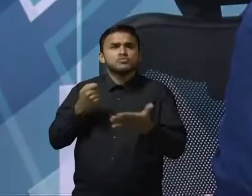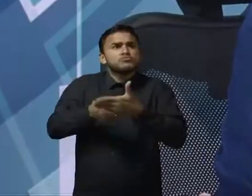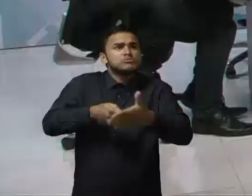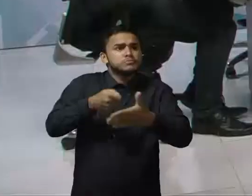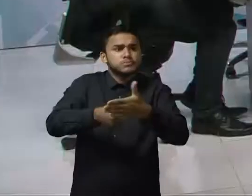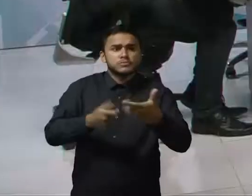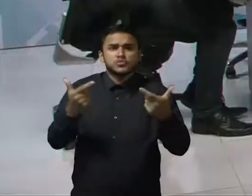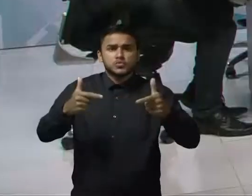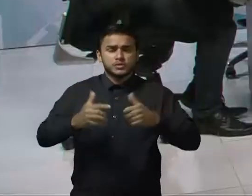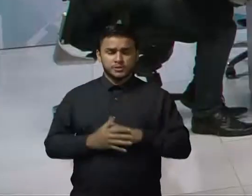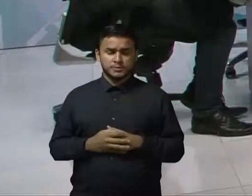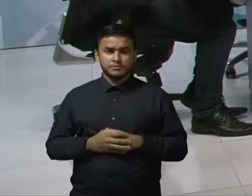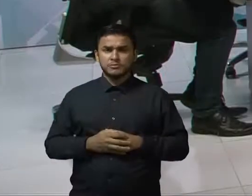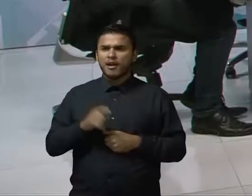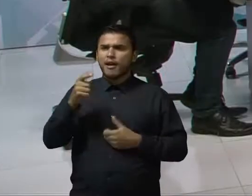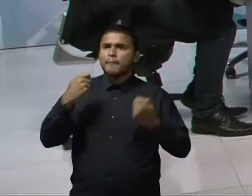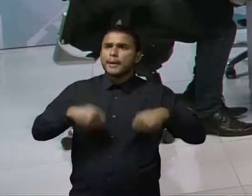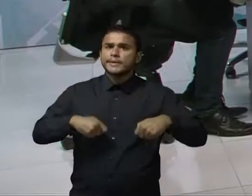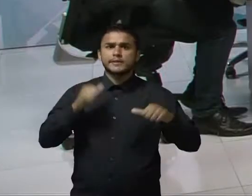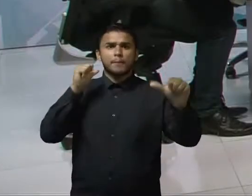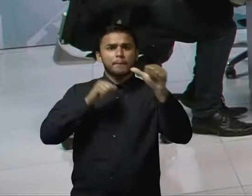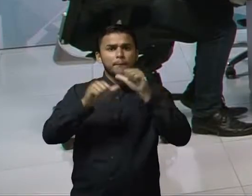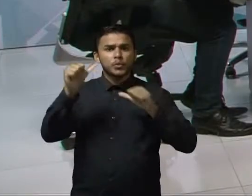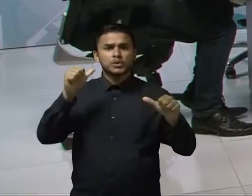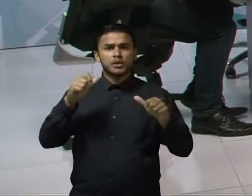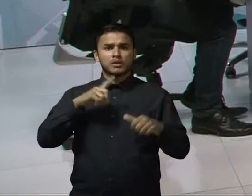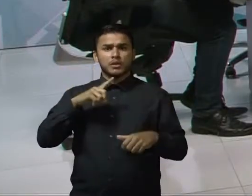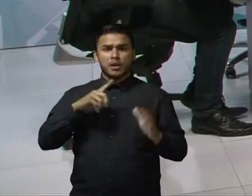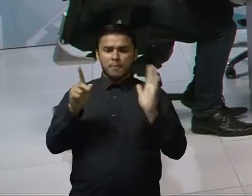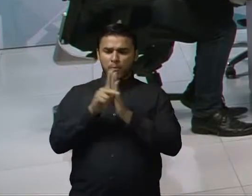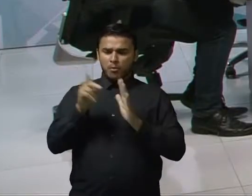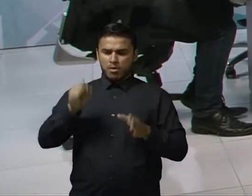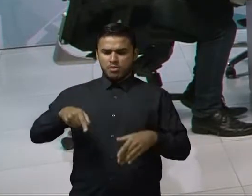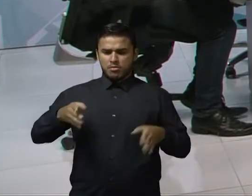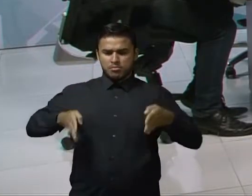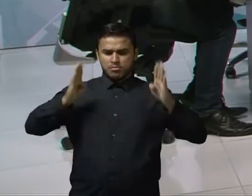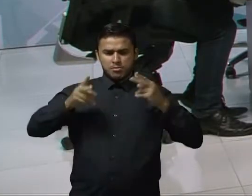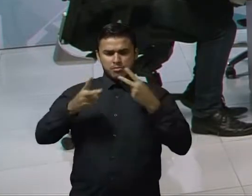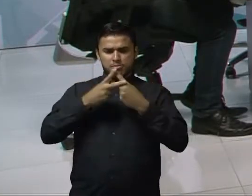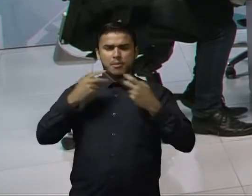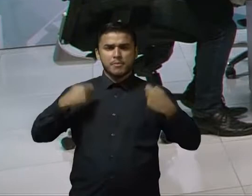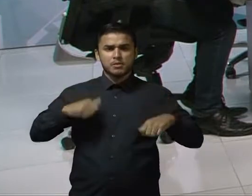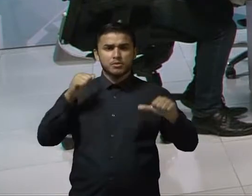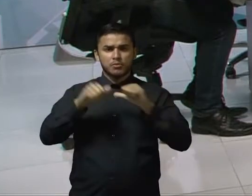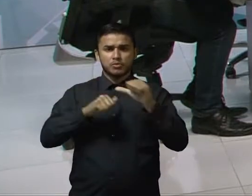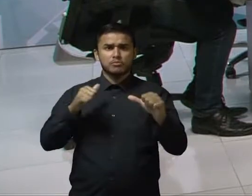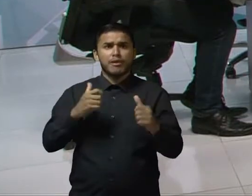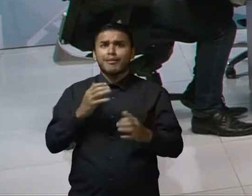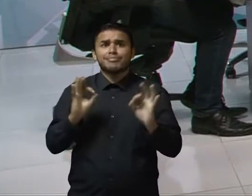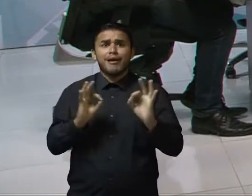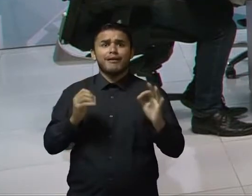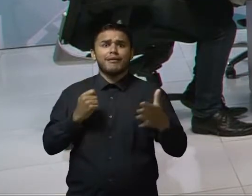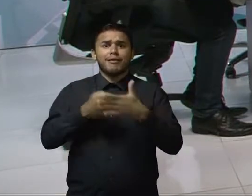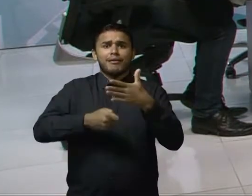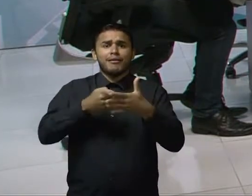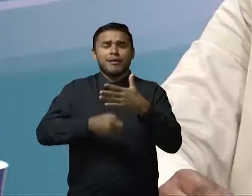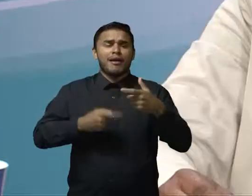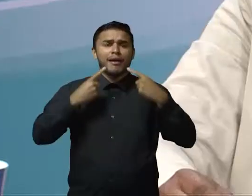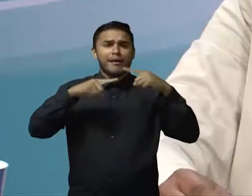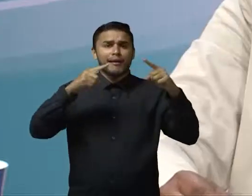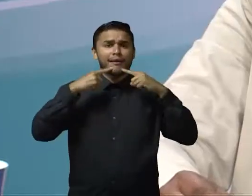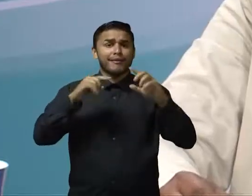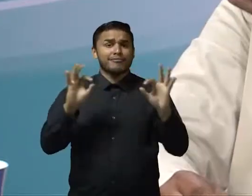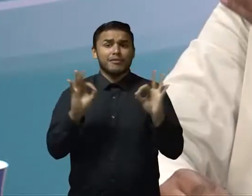não há essa consciência social, torna-se, e aí é muito, né, das gestões